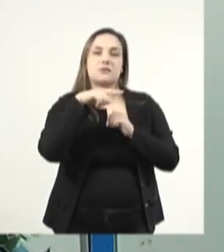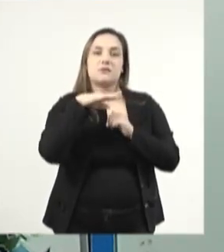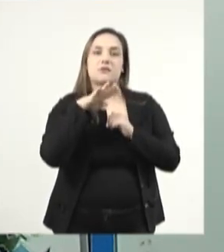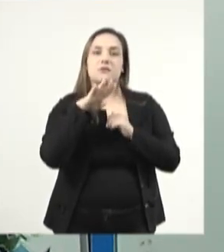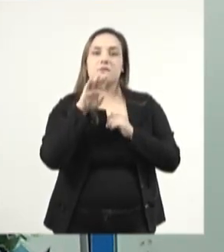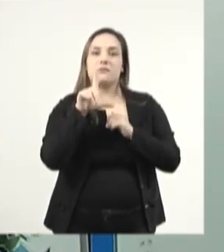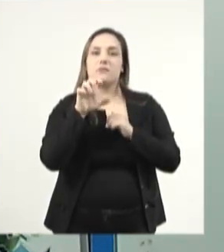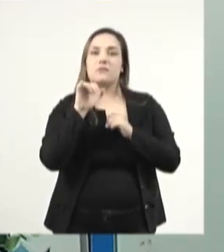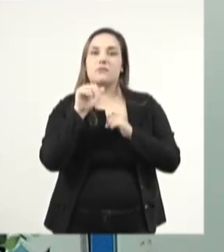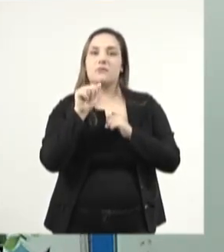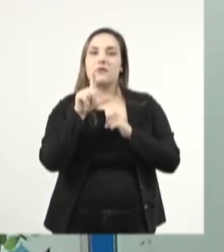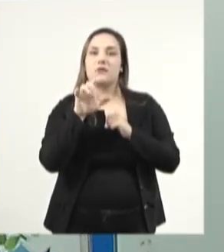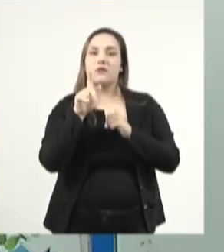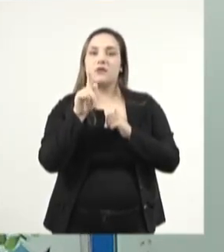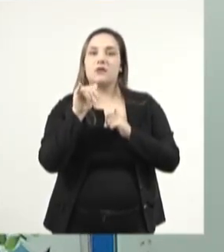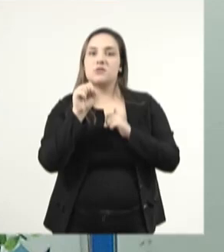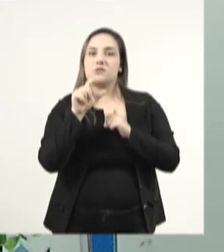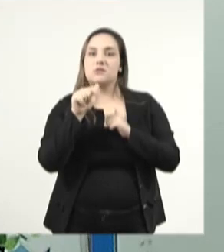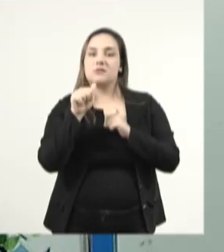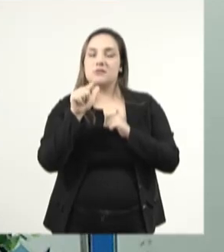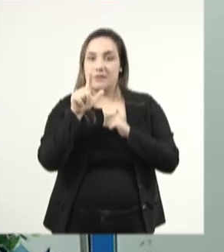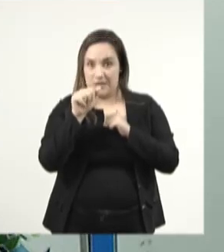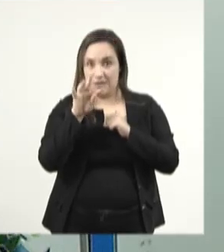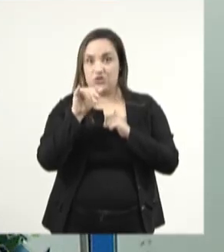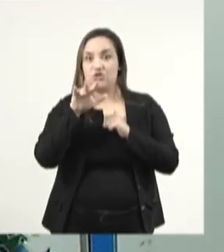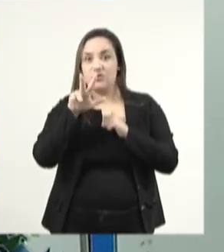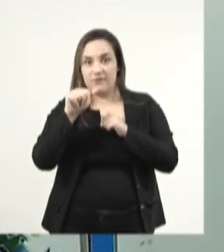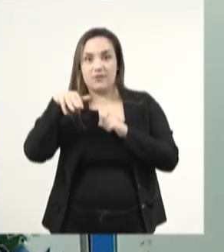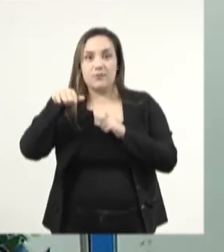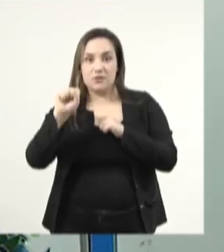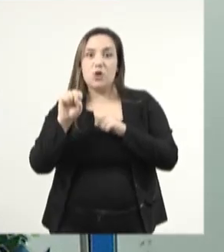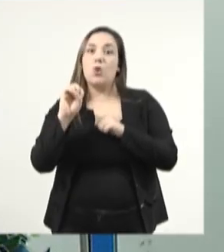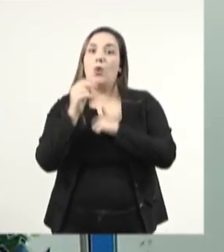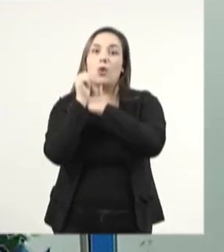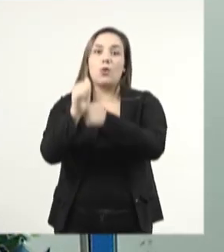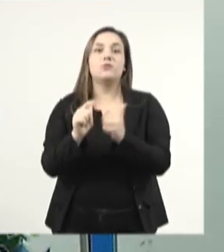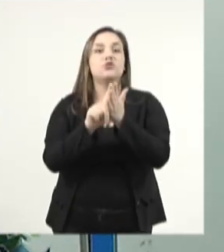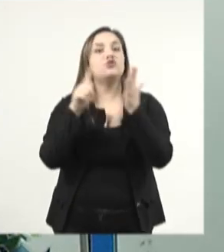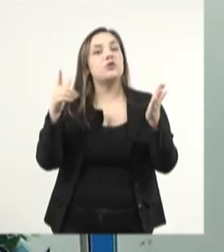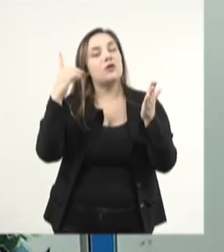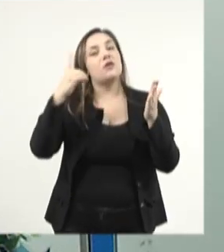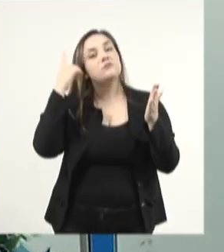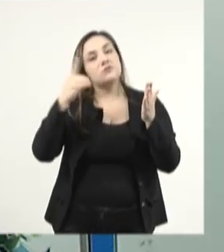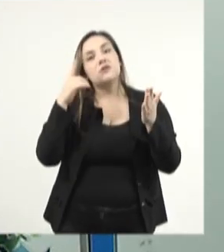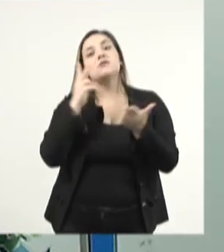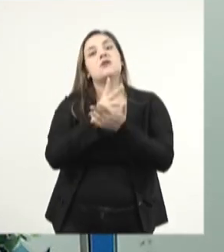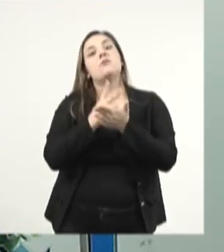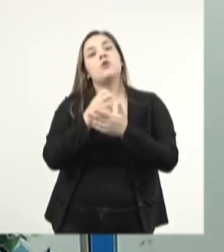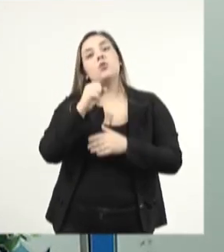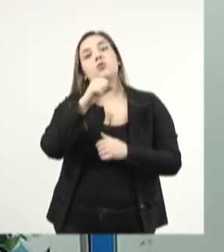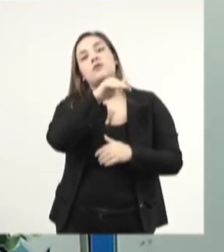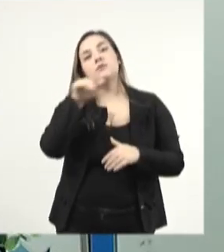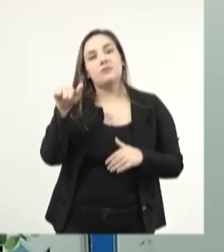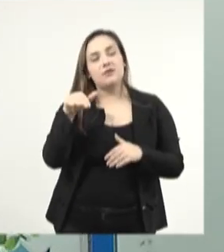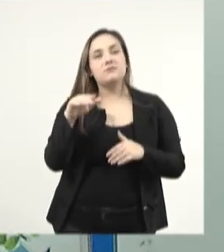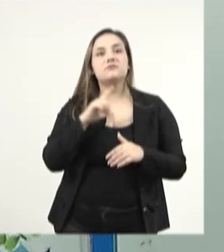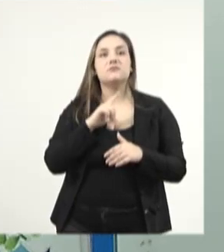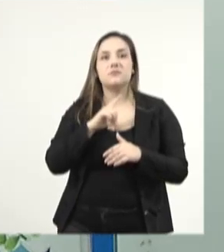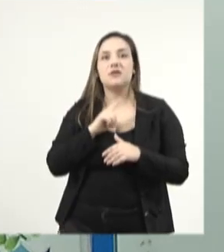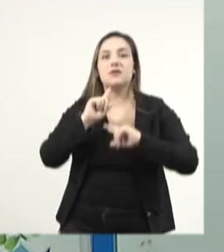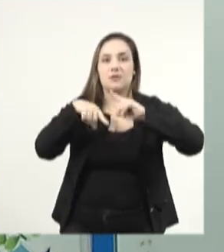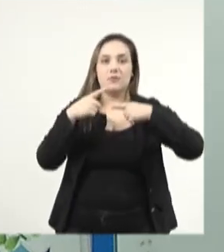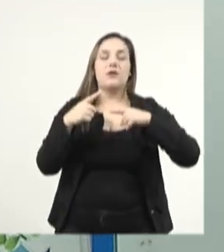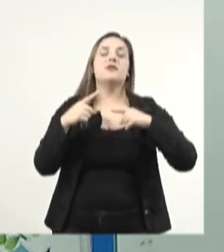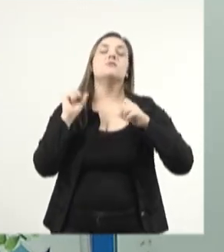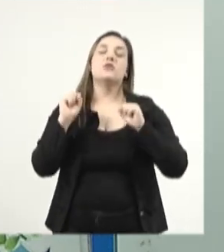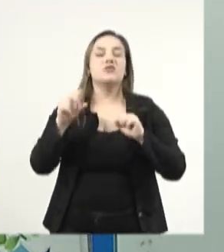ou também na sexta-feira acompanhar o nosso Jornal Parlamentar ao vivo, sempre às 8h30 da manhã, mas claro, com representações ao